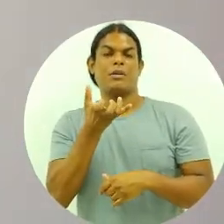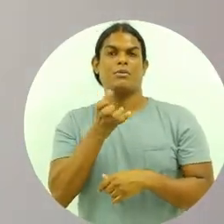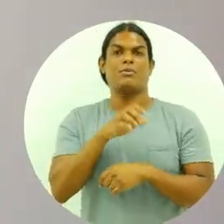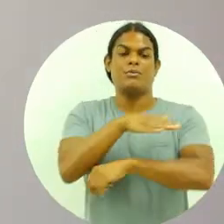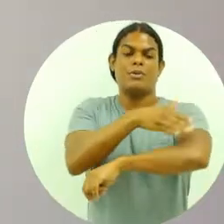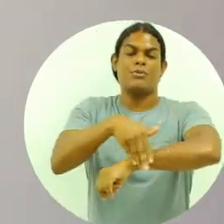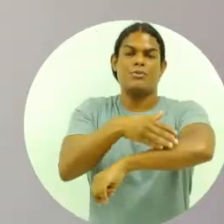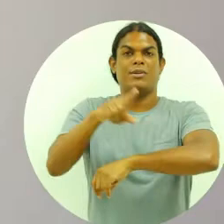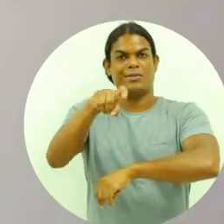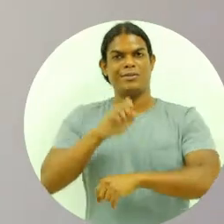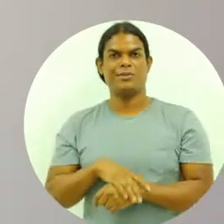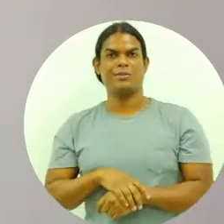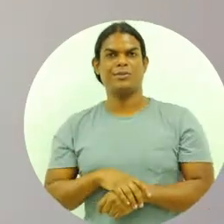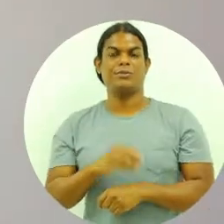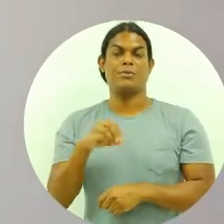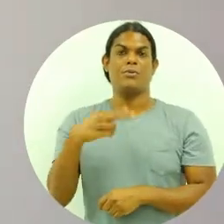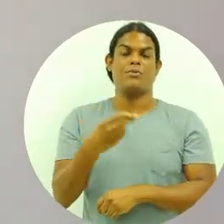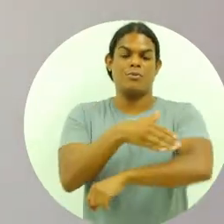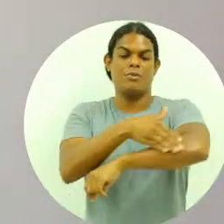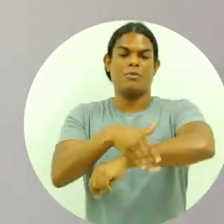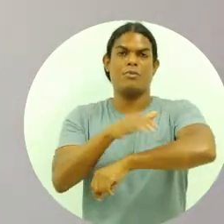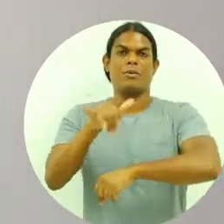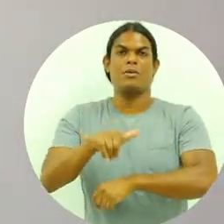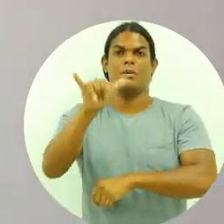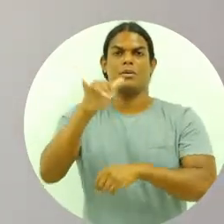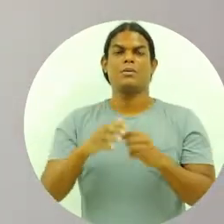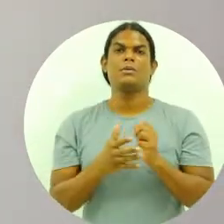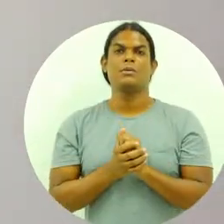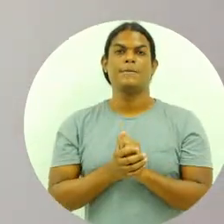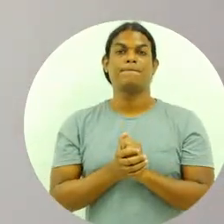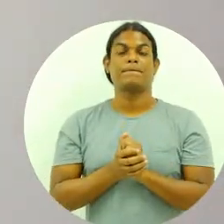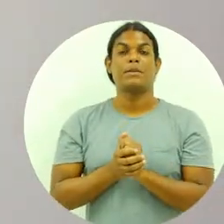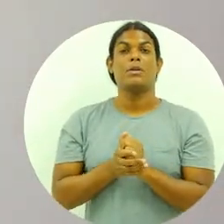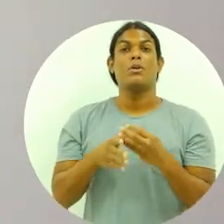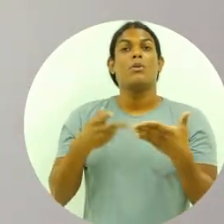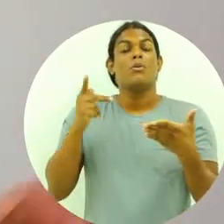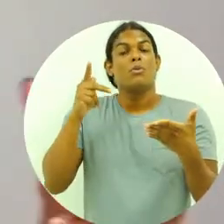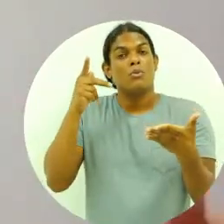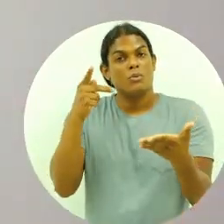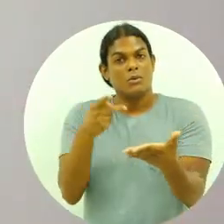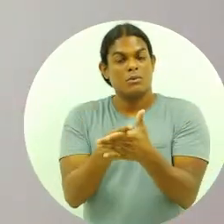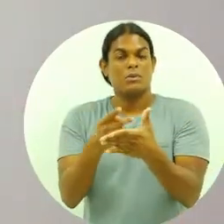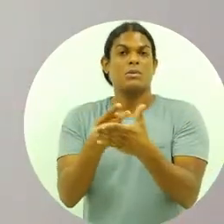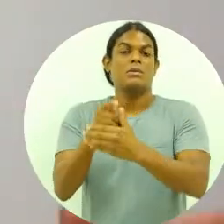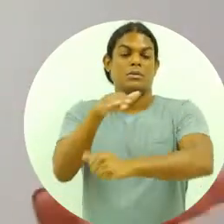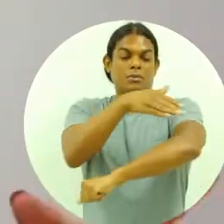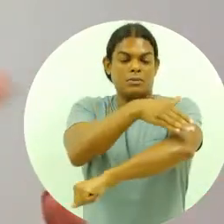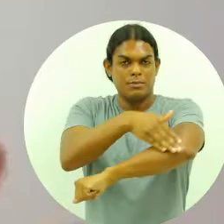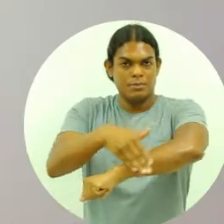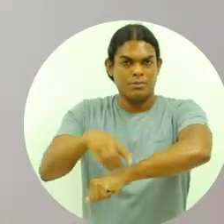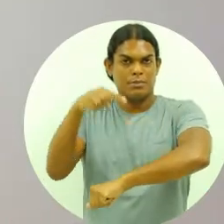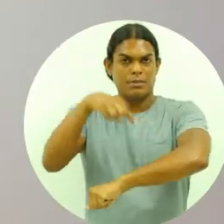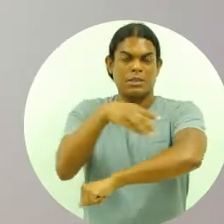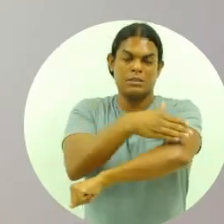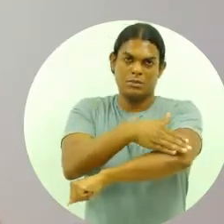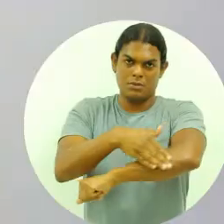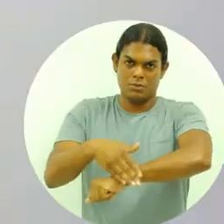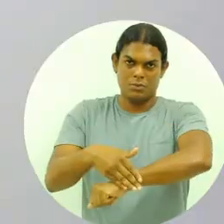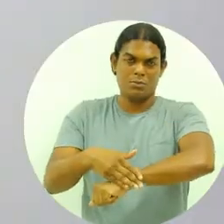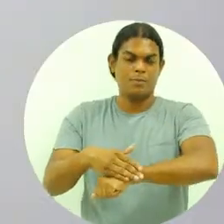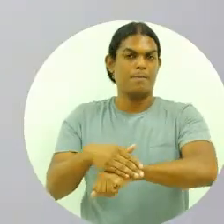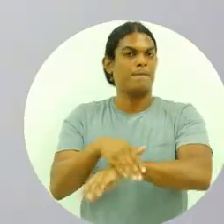vão ser as pavimentadas por esse orçamento. Mas na hora que ele for pavimentar, o processo de licitação, a forma como ele vai